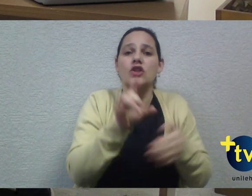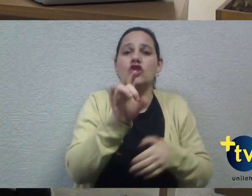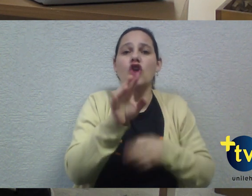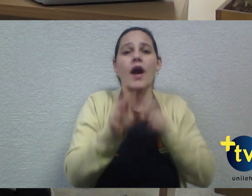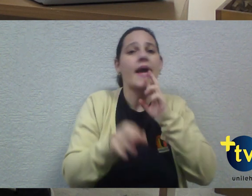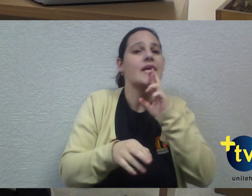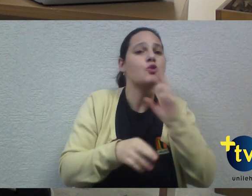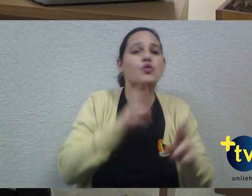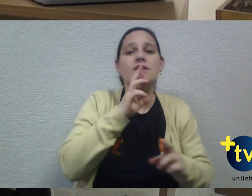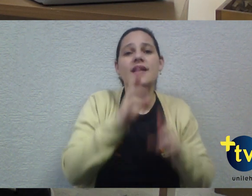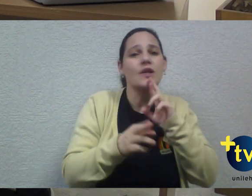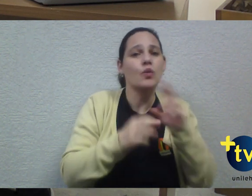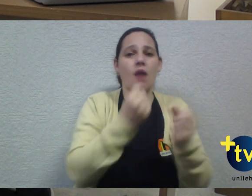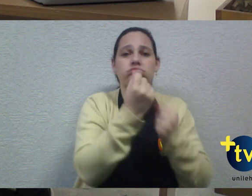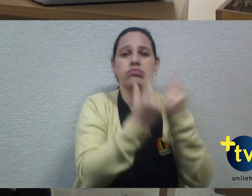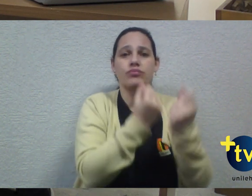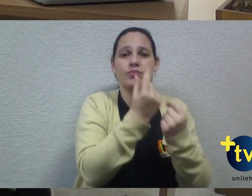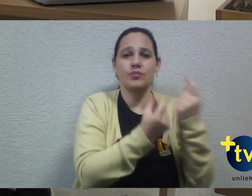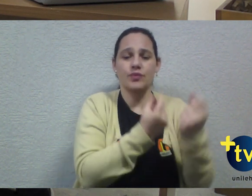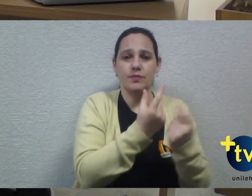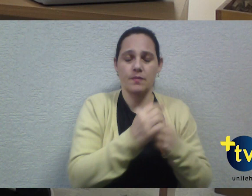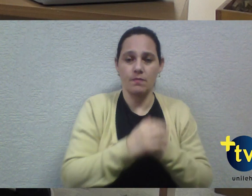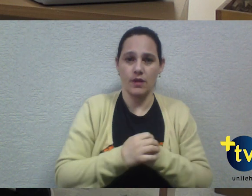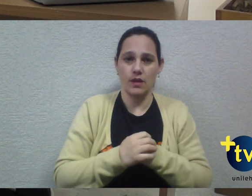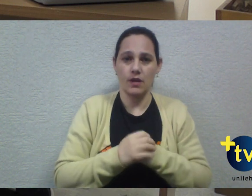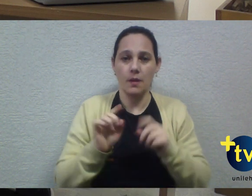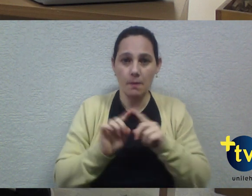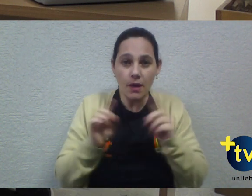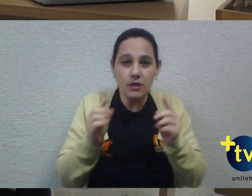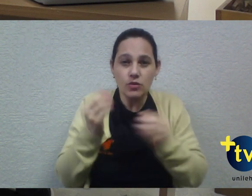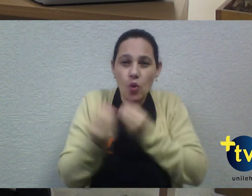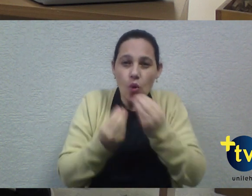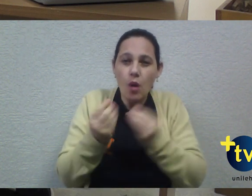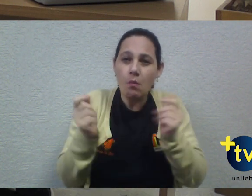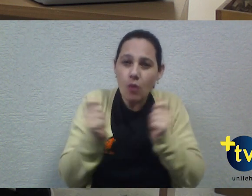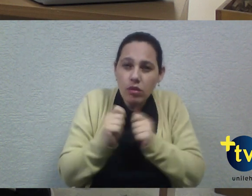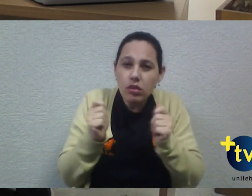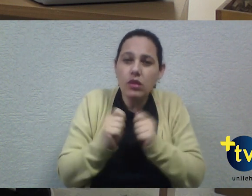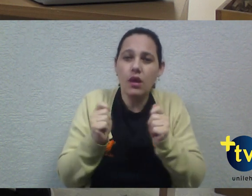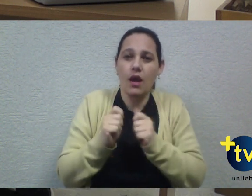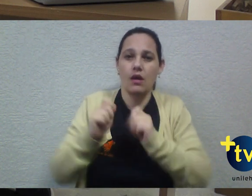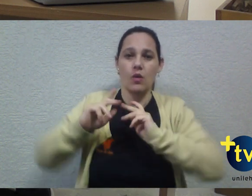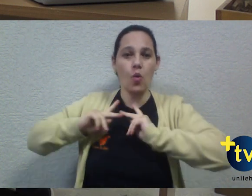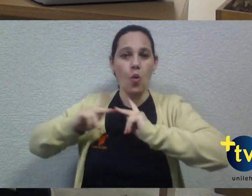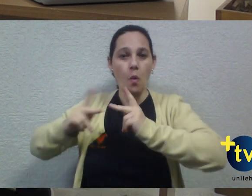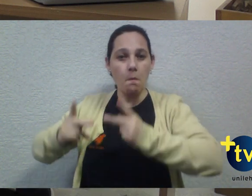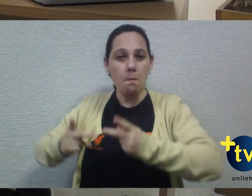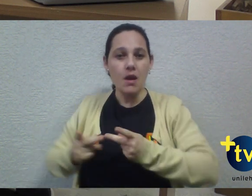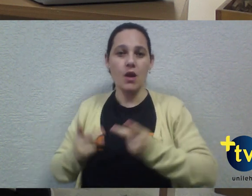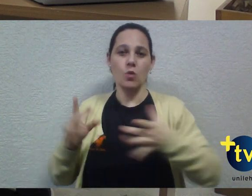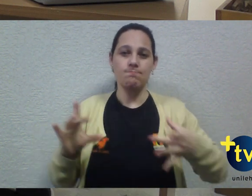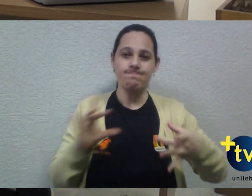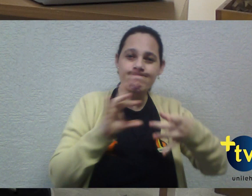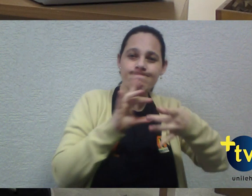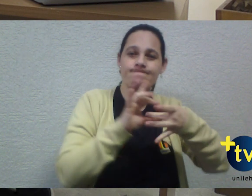estritamente binária. Eles só lêem um resultado ou outro. Mas como que a gente pode encaixar um pequeno elemento